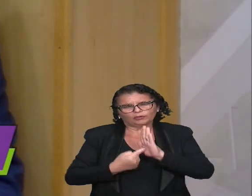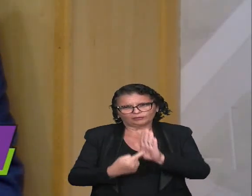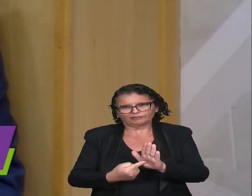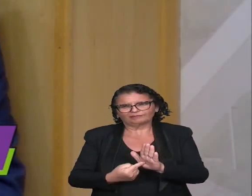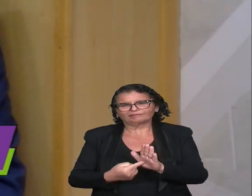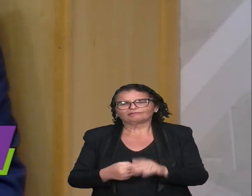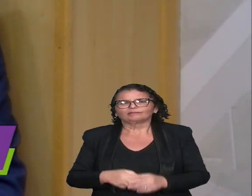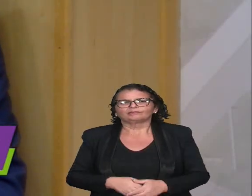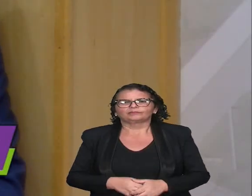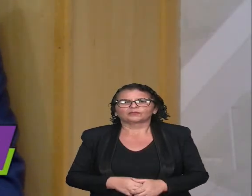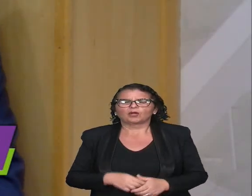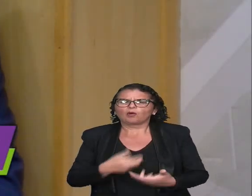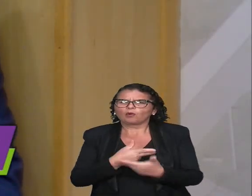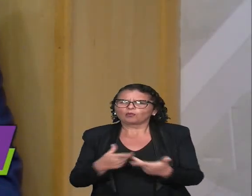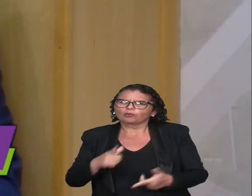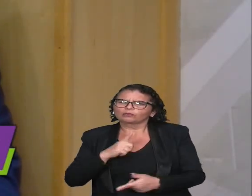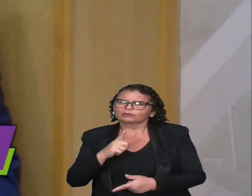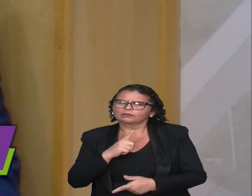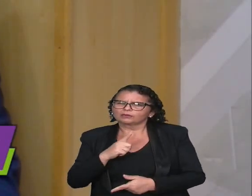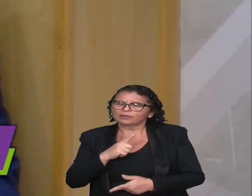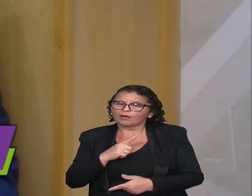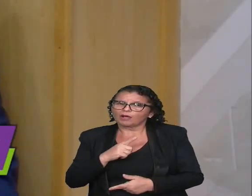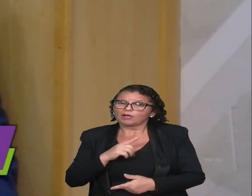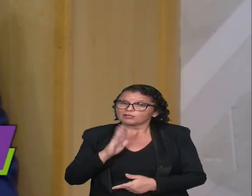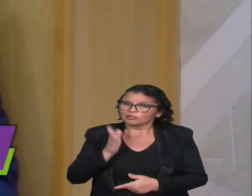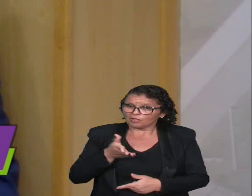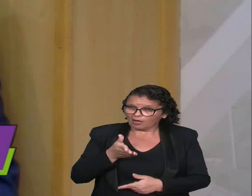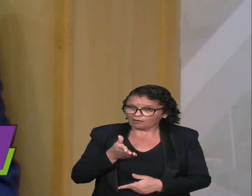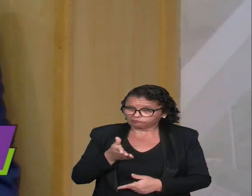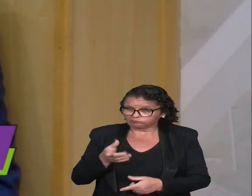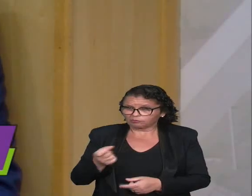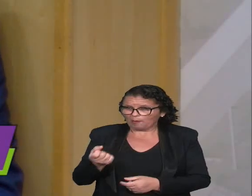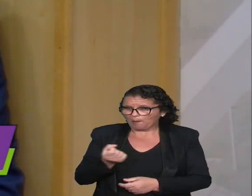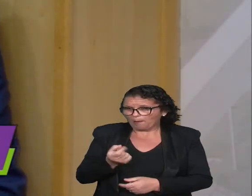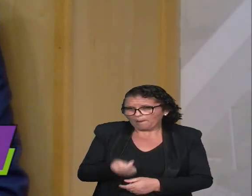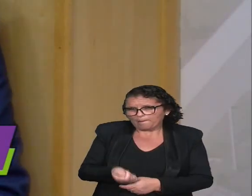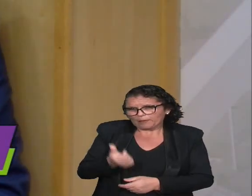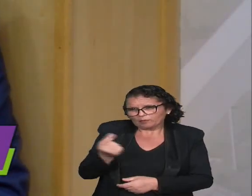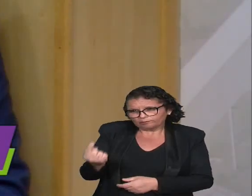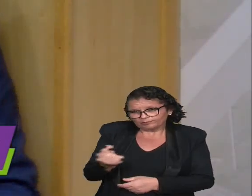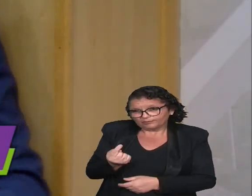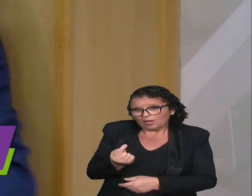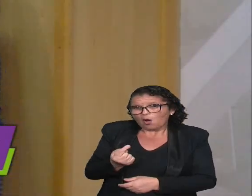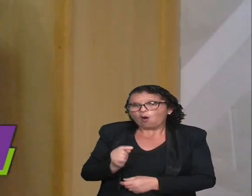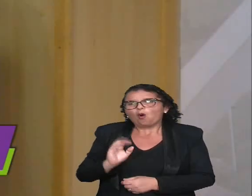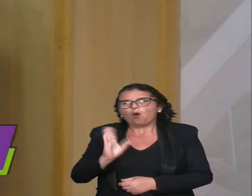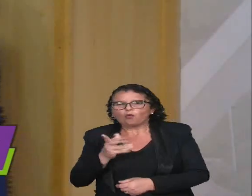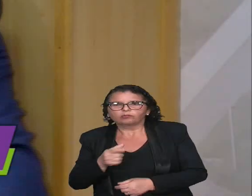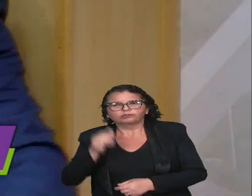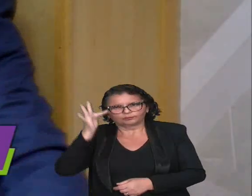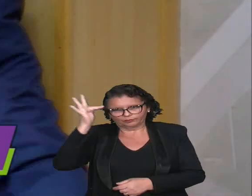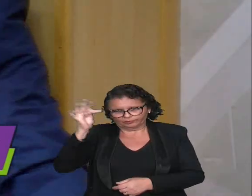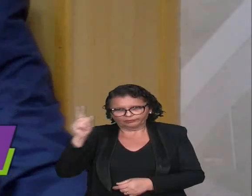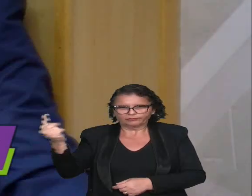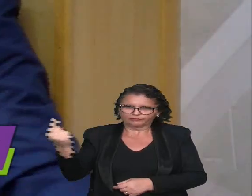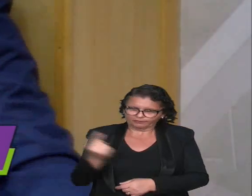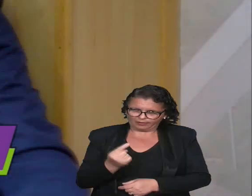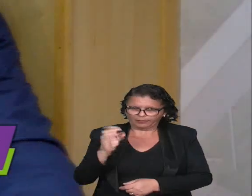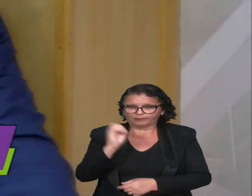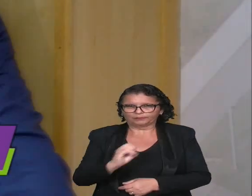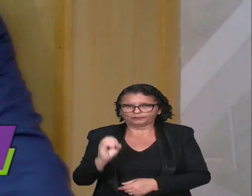município de algumas coisas que ou já já chegaram ou que estão a caminho para o nosso município